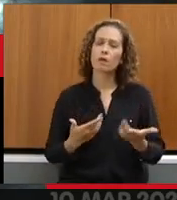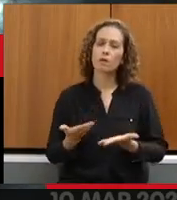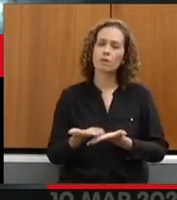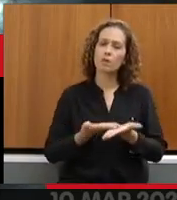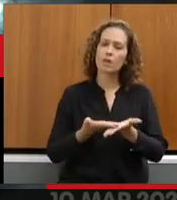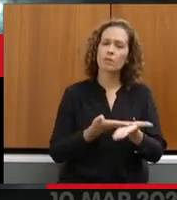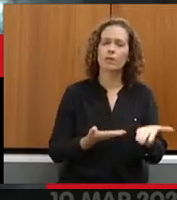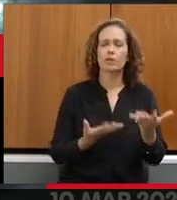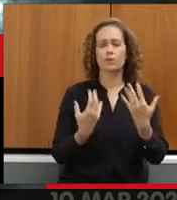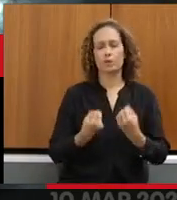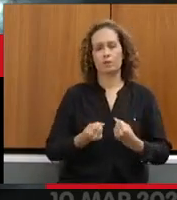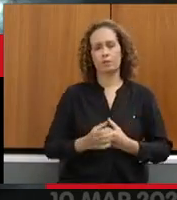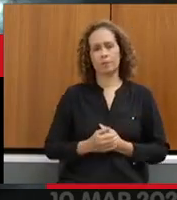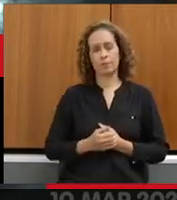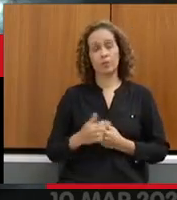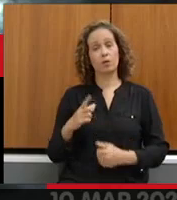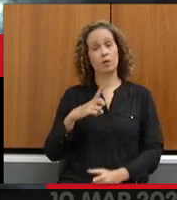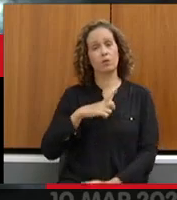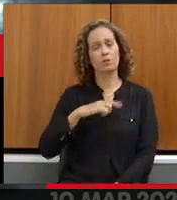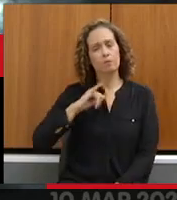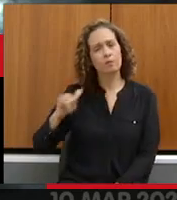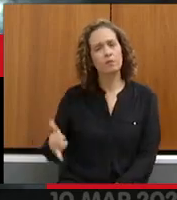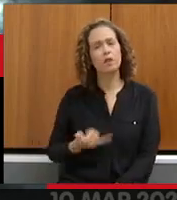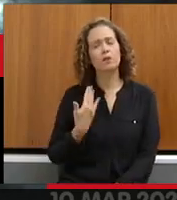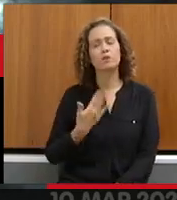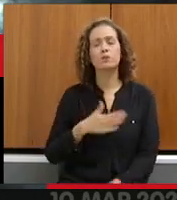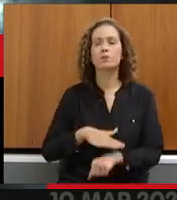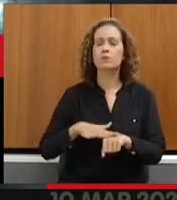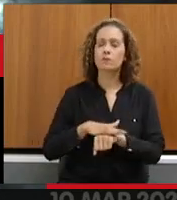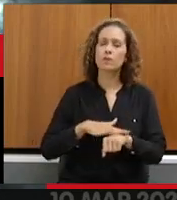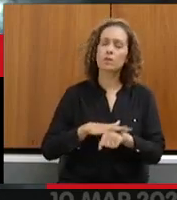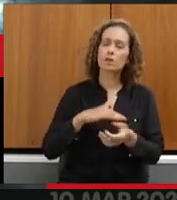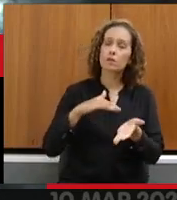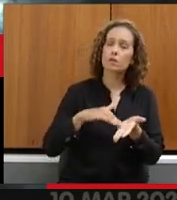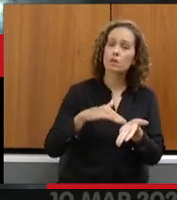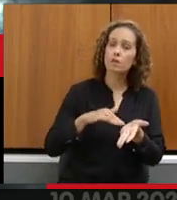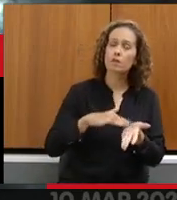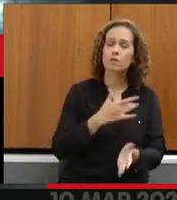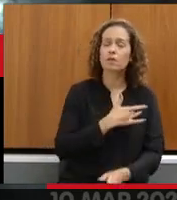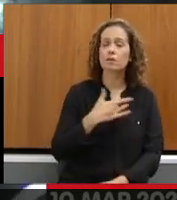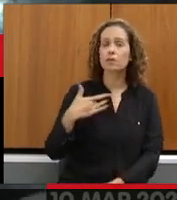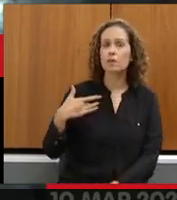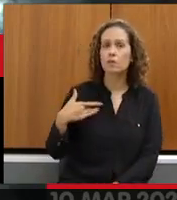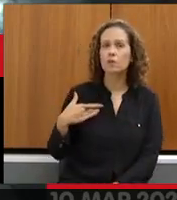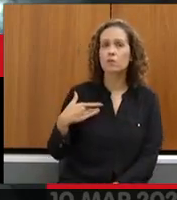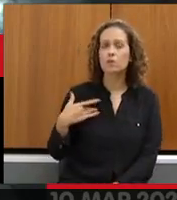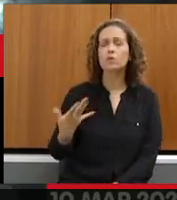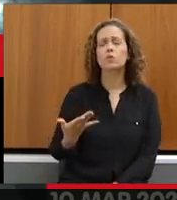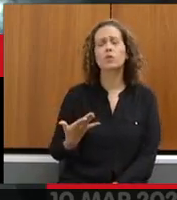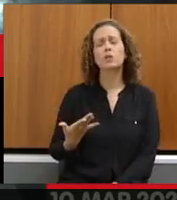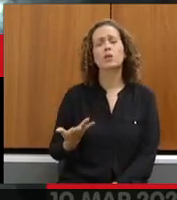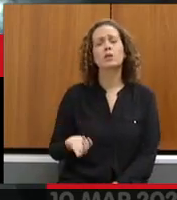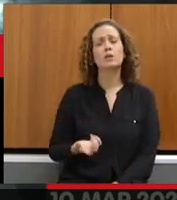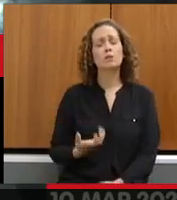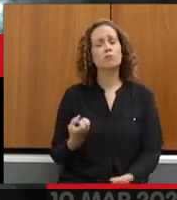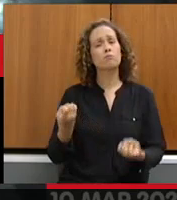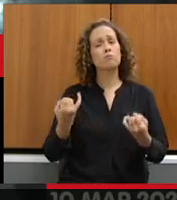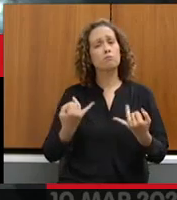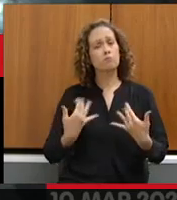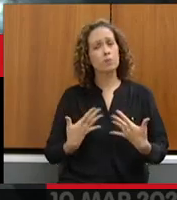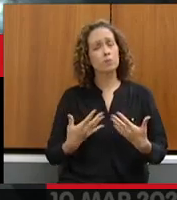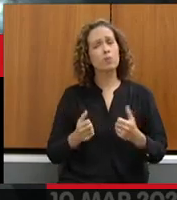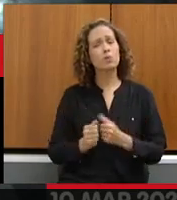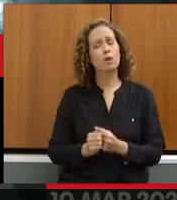eu tive o privilégio de conversar com a secretária de saú é de Porto Seguro Dra Raíssa Soares que me explicou a fundo